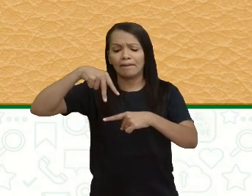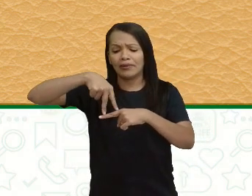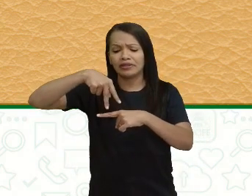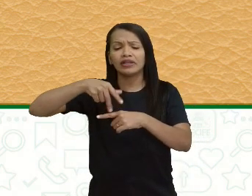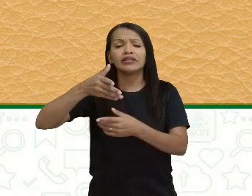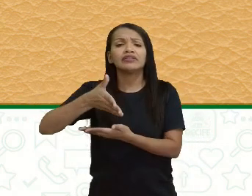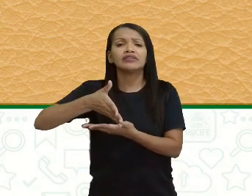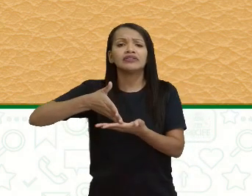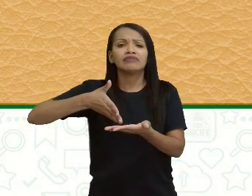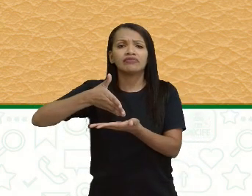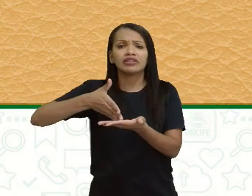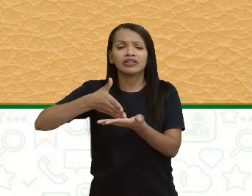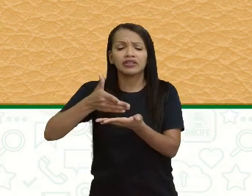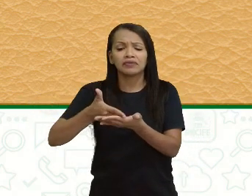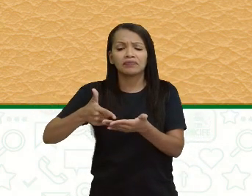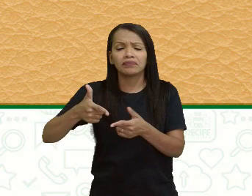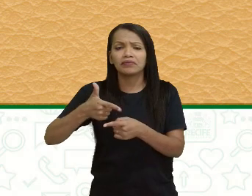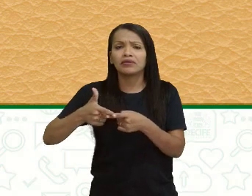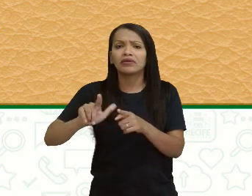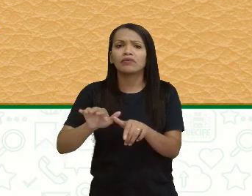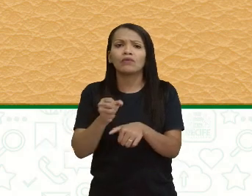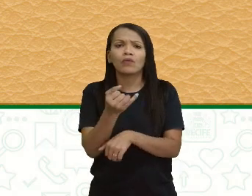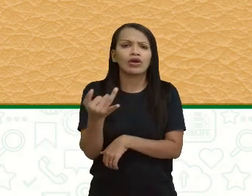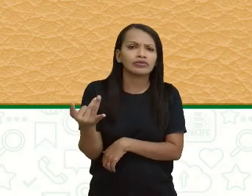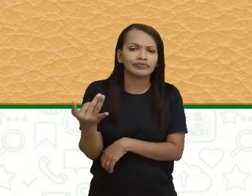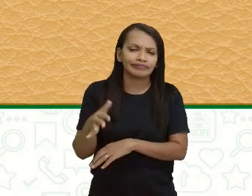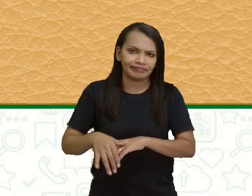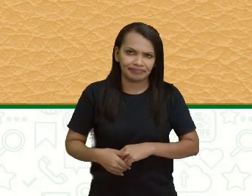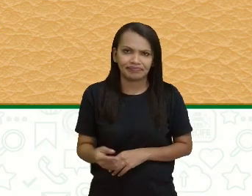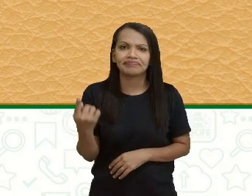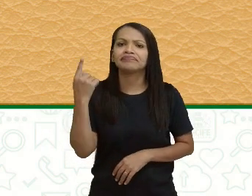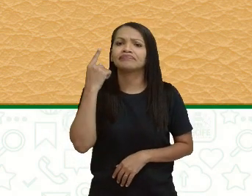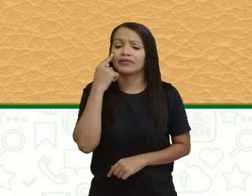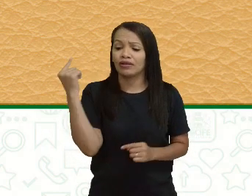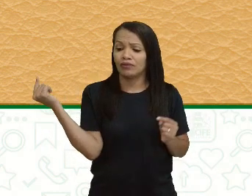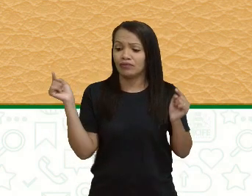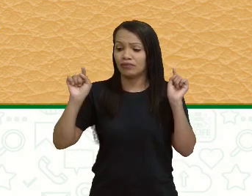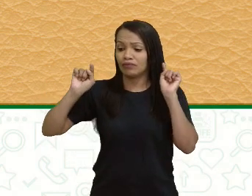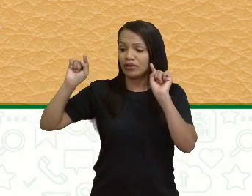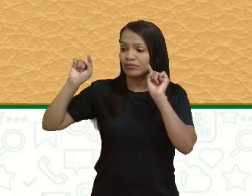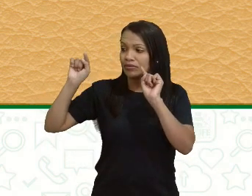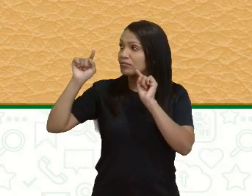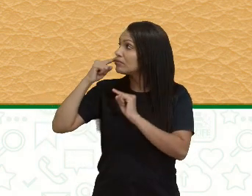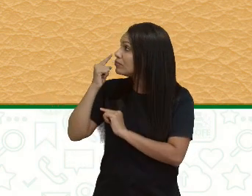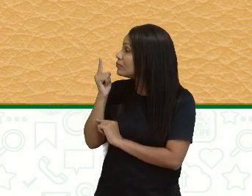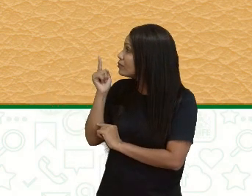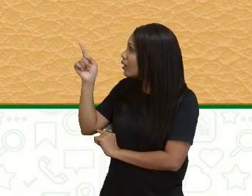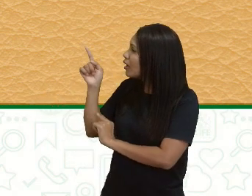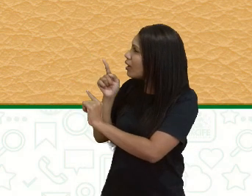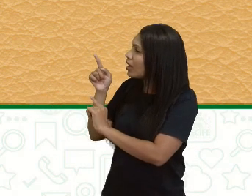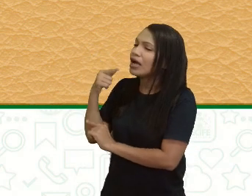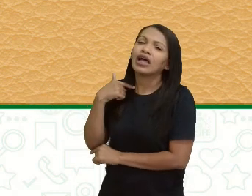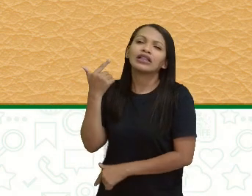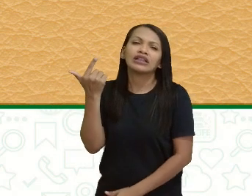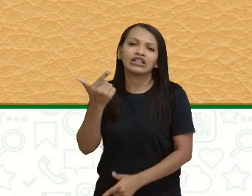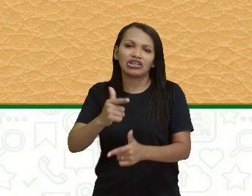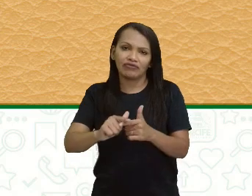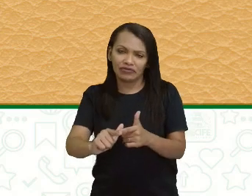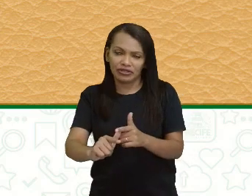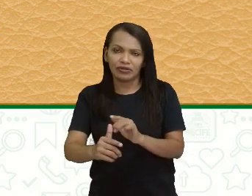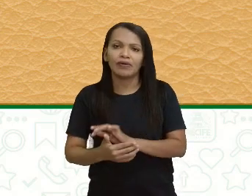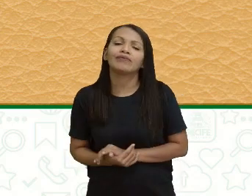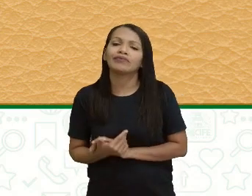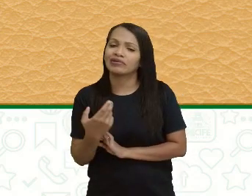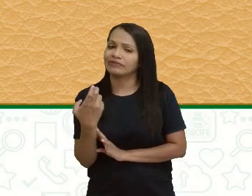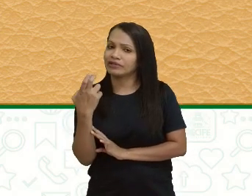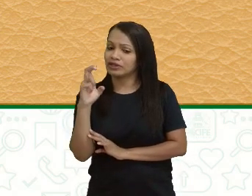foi dividida em 5 partes, né? As setinhas estão ali mostrando para você que ela foi dividida em